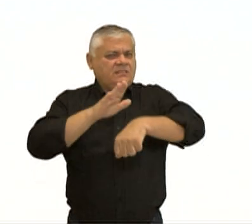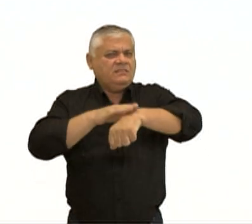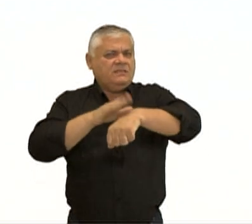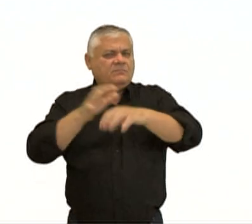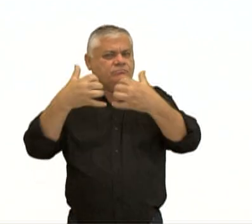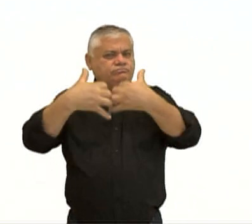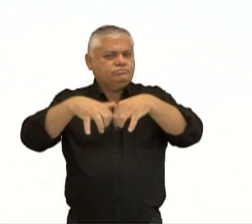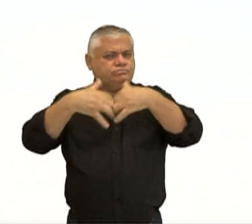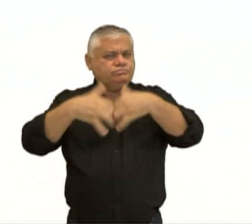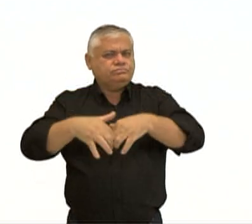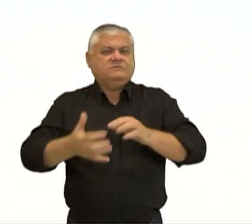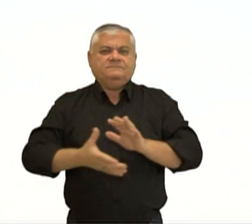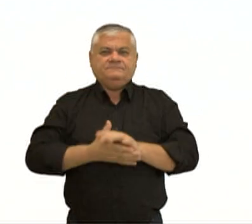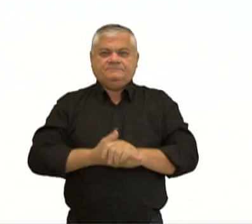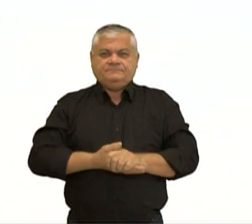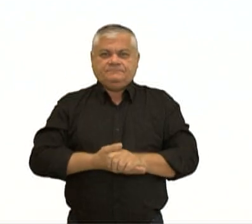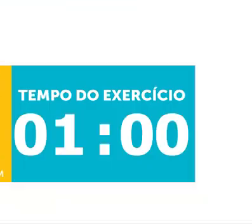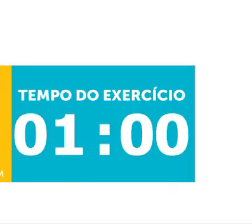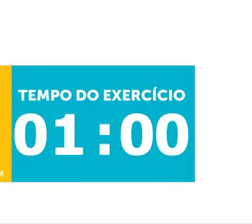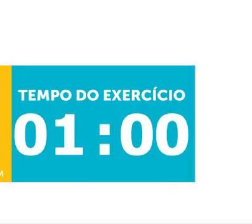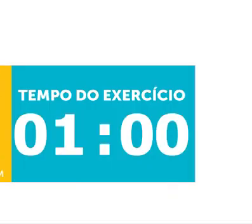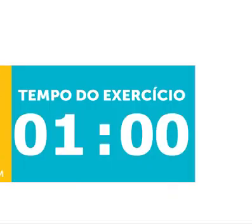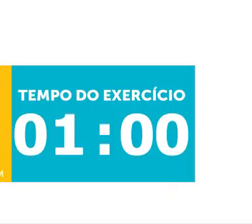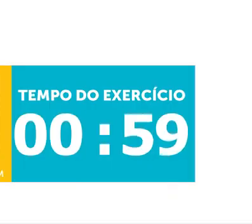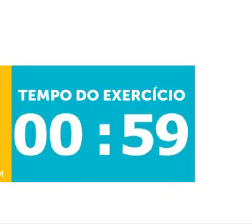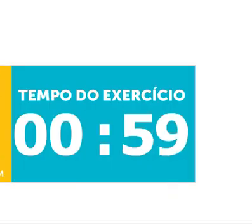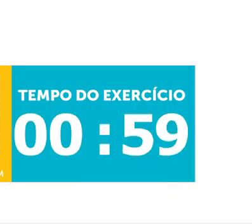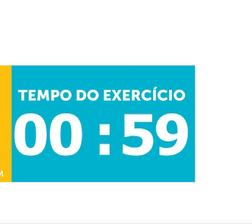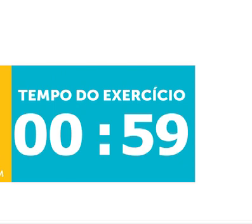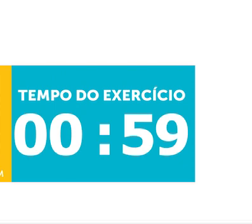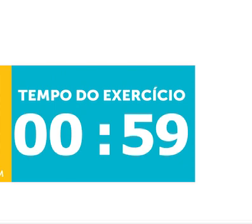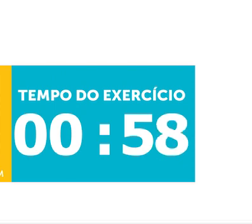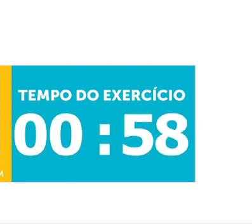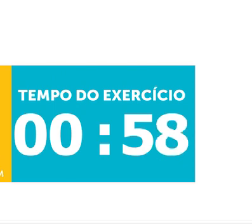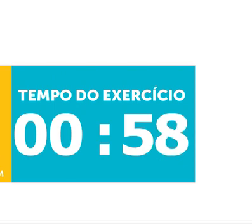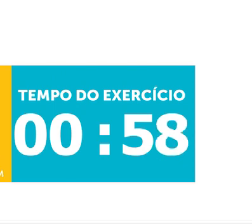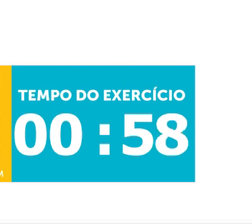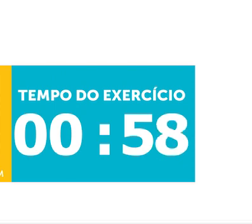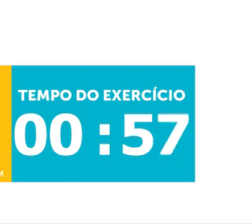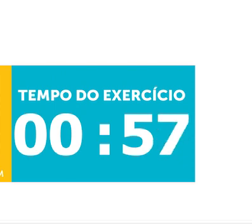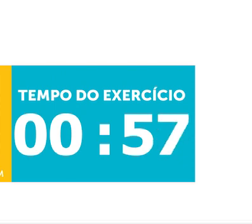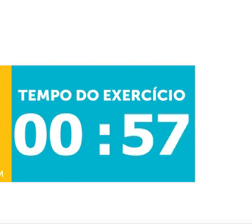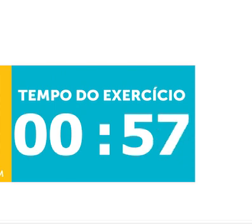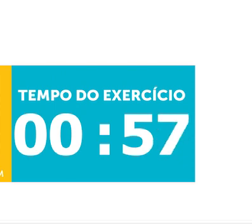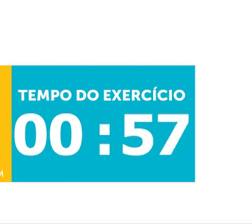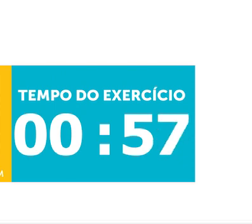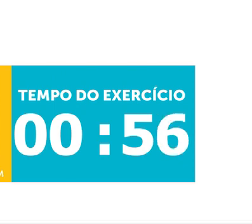pensarem aí.